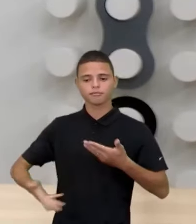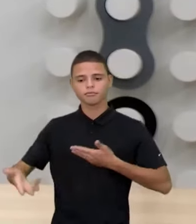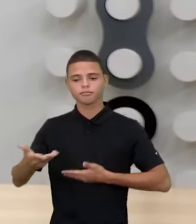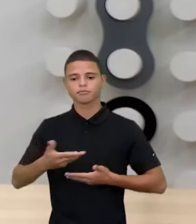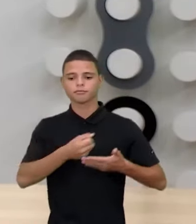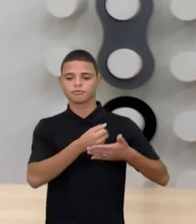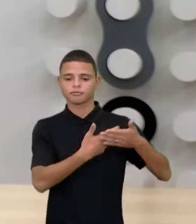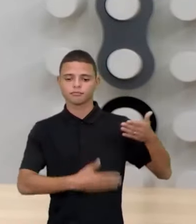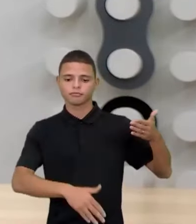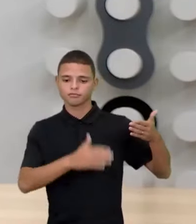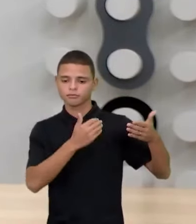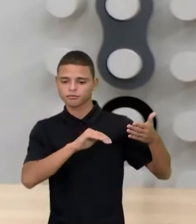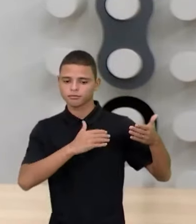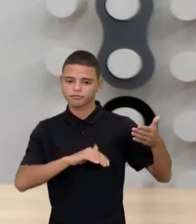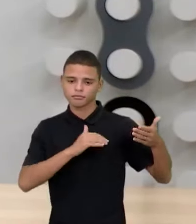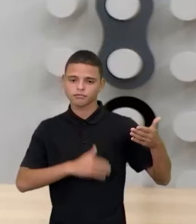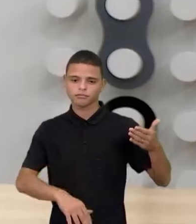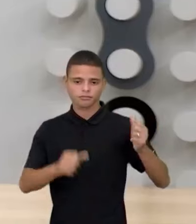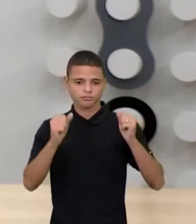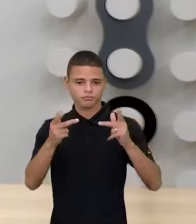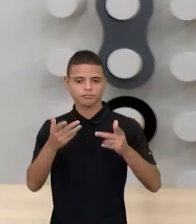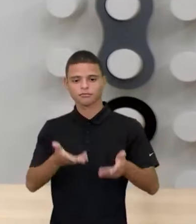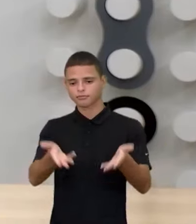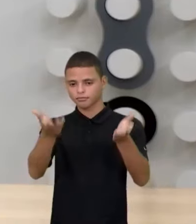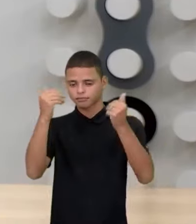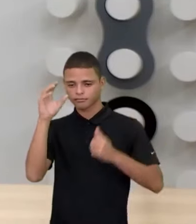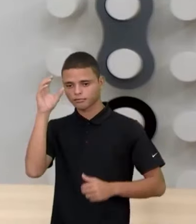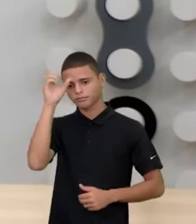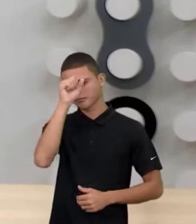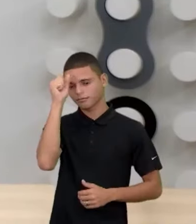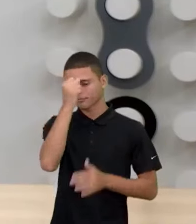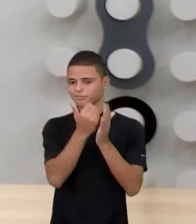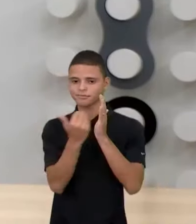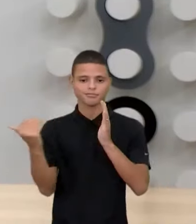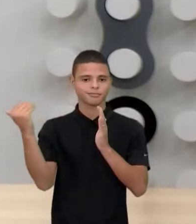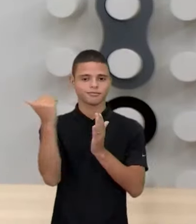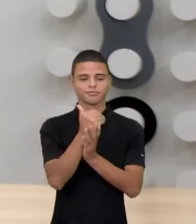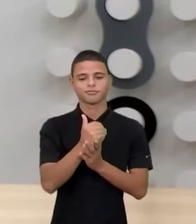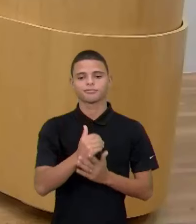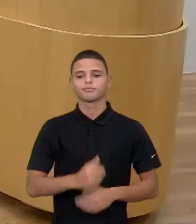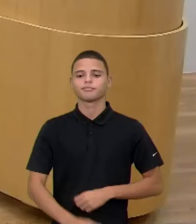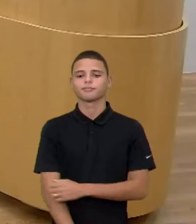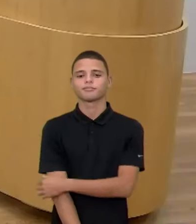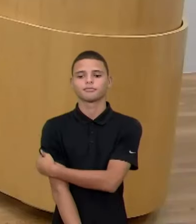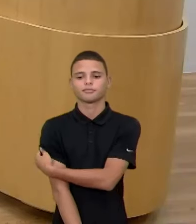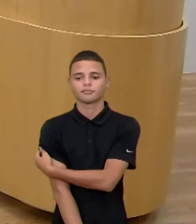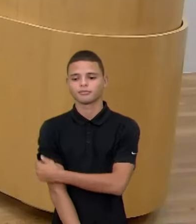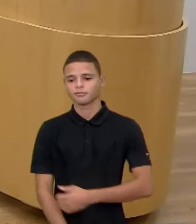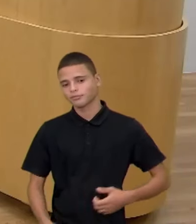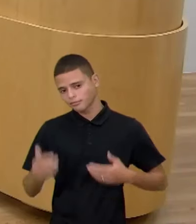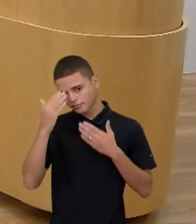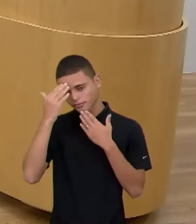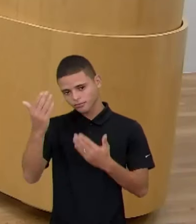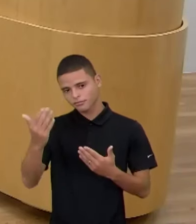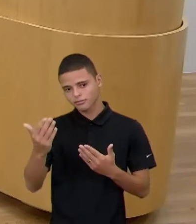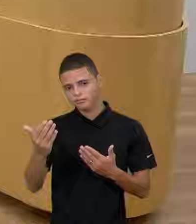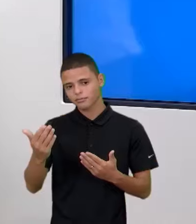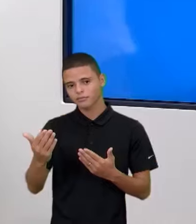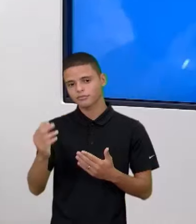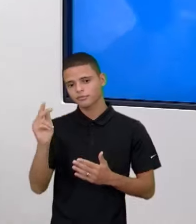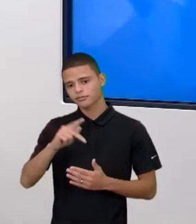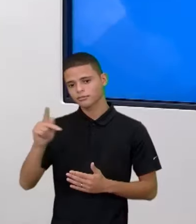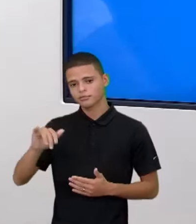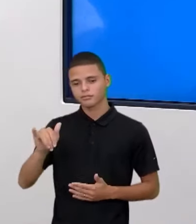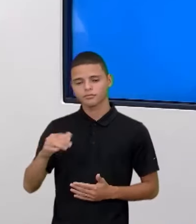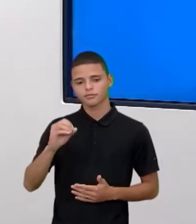nosso chat, ao vivo. Então, vamos aprender um pouco mais sobre desafios musicais. Perfeito, obrigado aí pela presença,